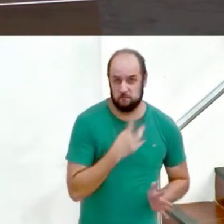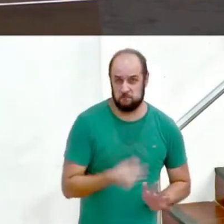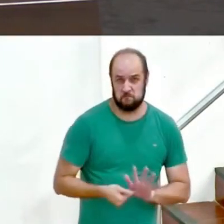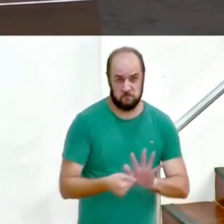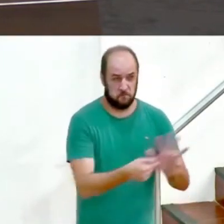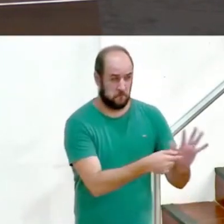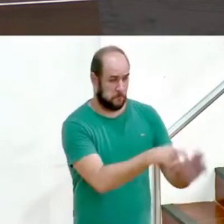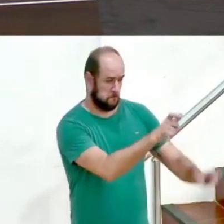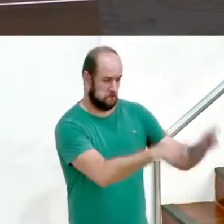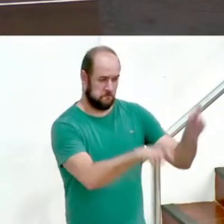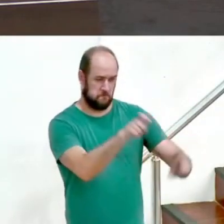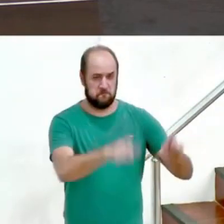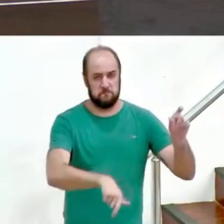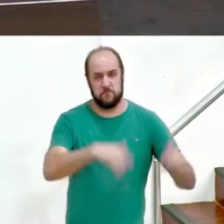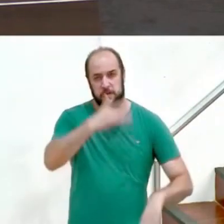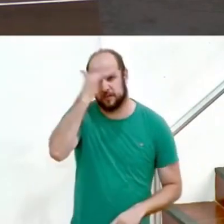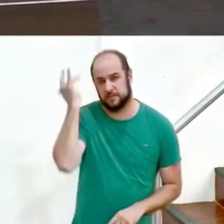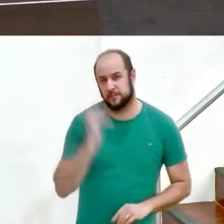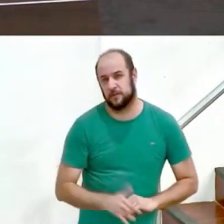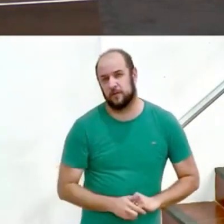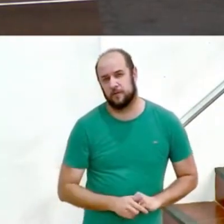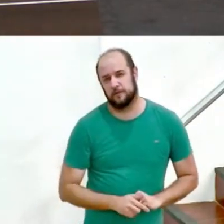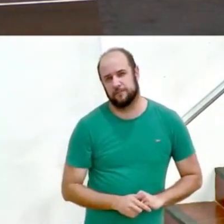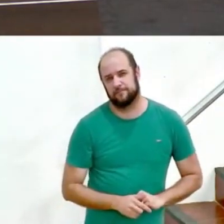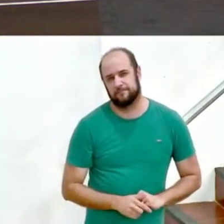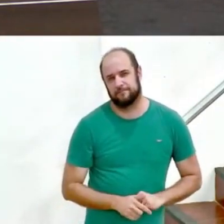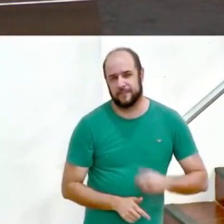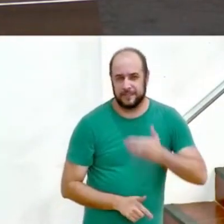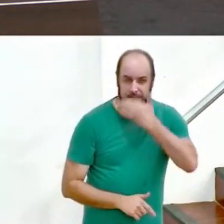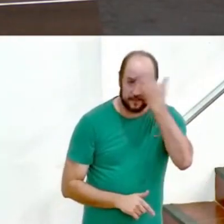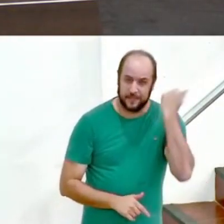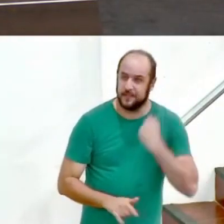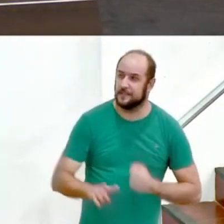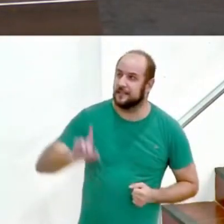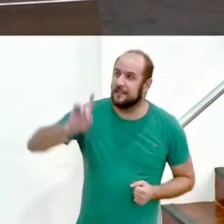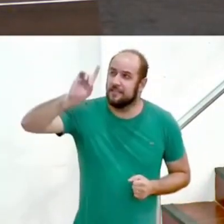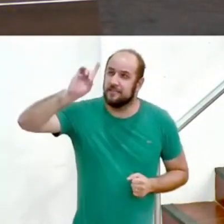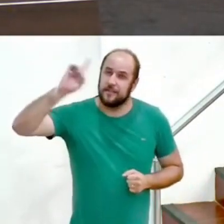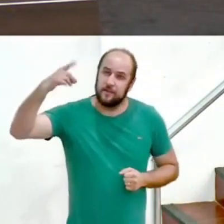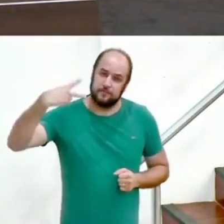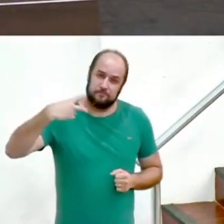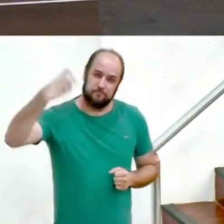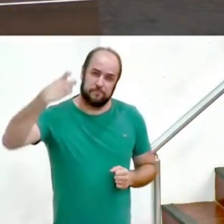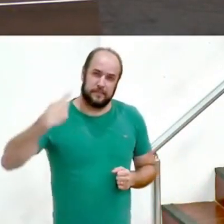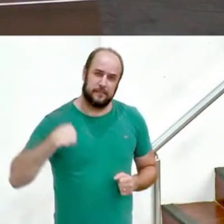de pessoas do que o reconhecimento de Deus.